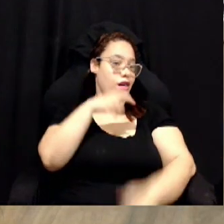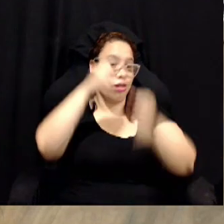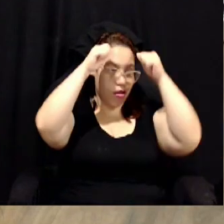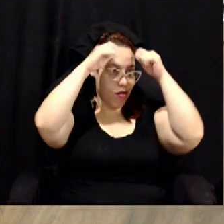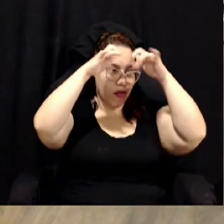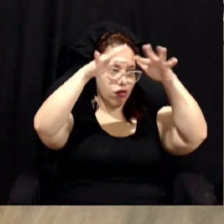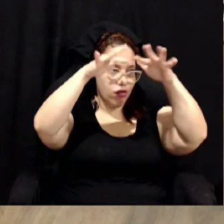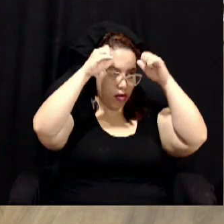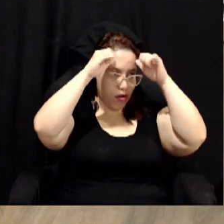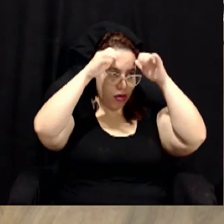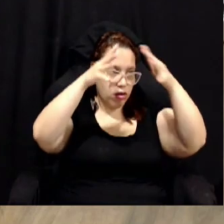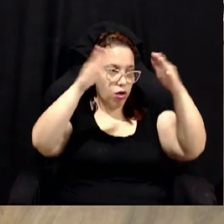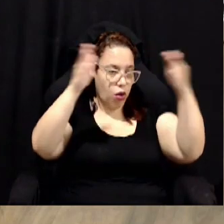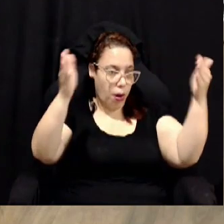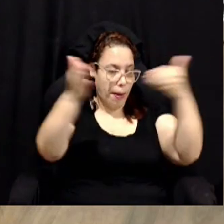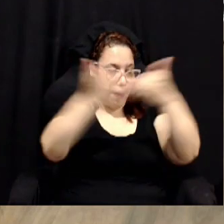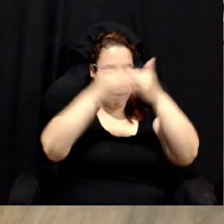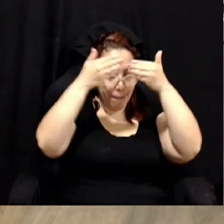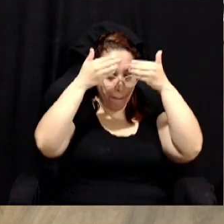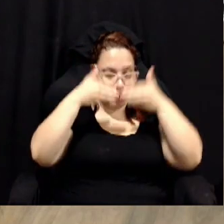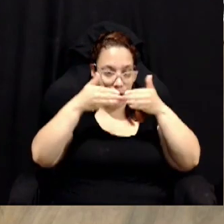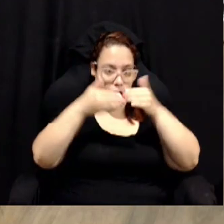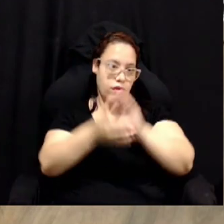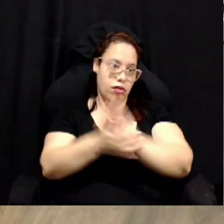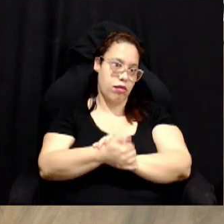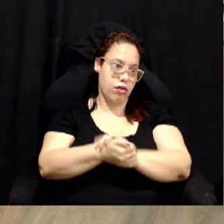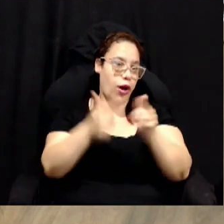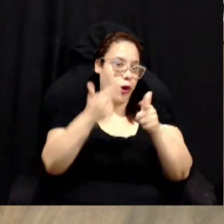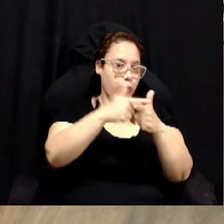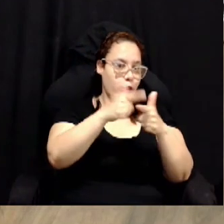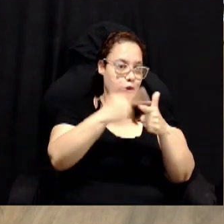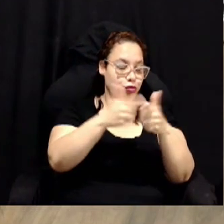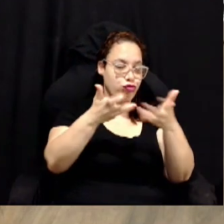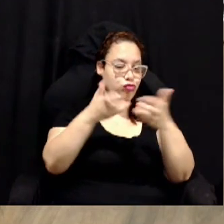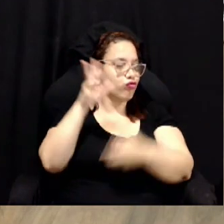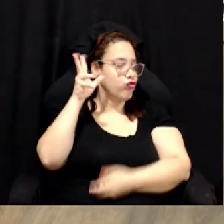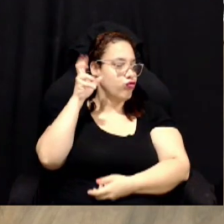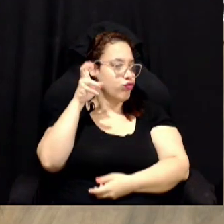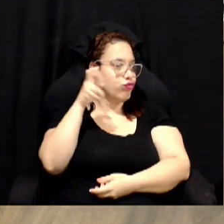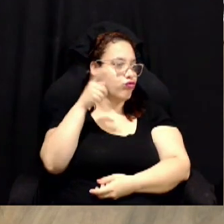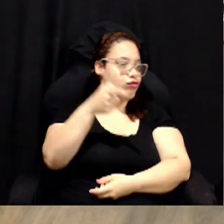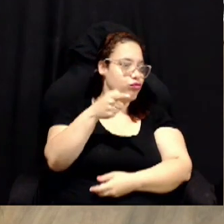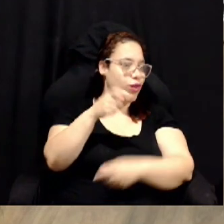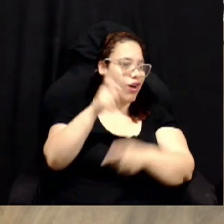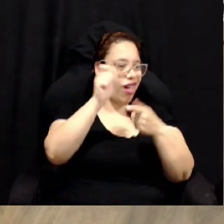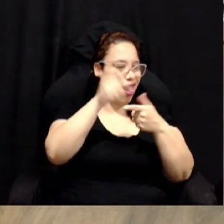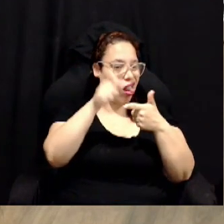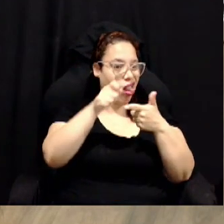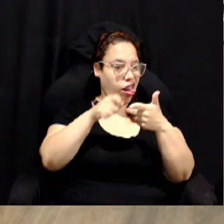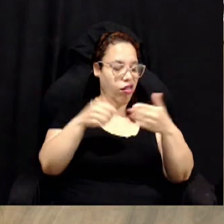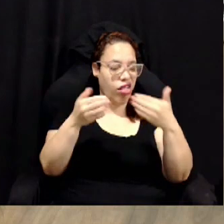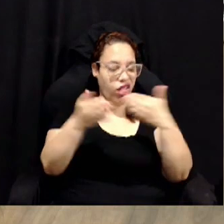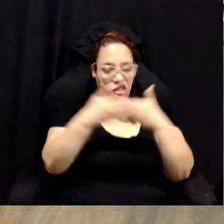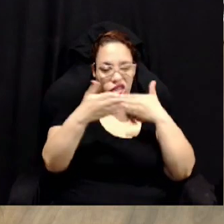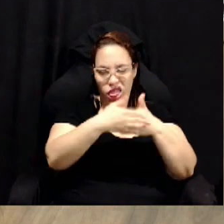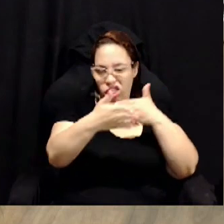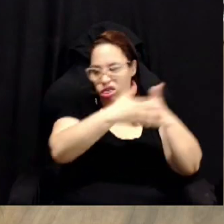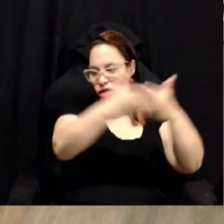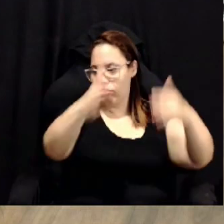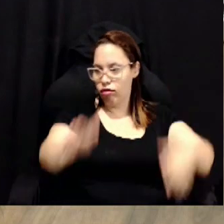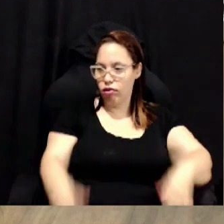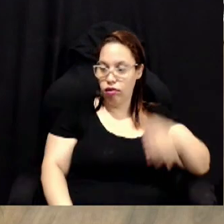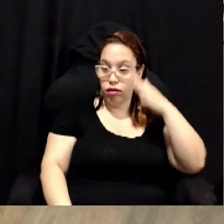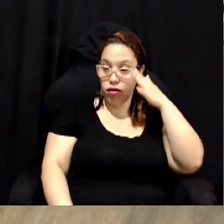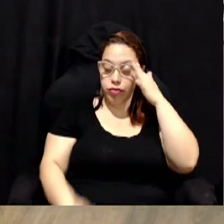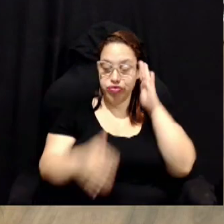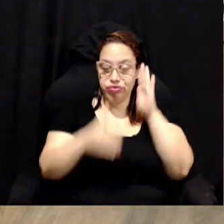você vai fechar os olhos para os problemas. Quero ouvi-lo também sobre esses obstáculos que muitas vezes pode ser invisível para as pessoas